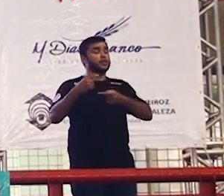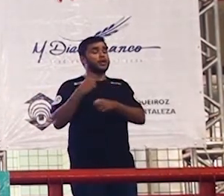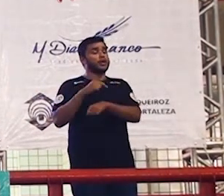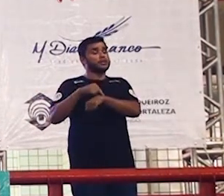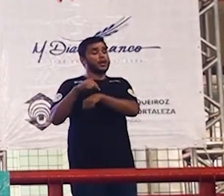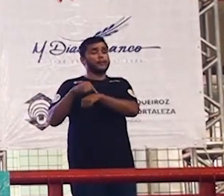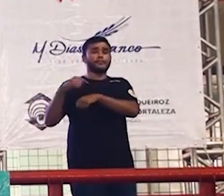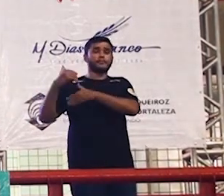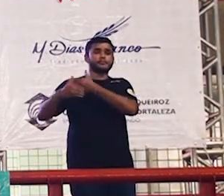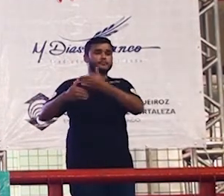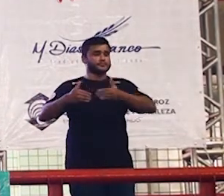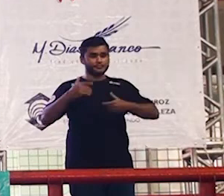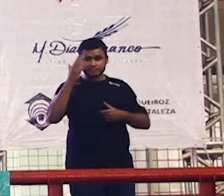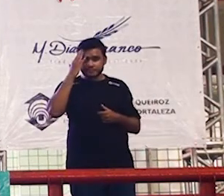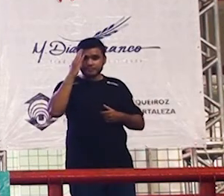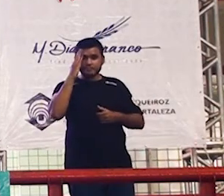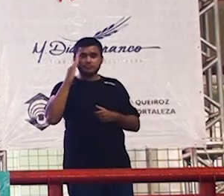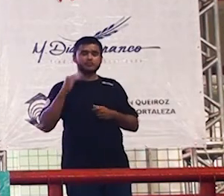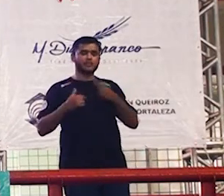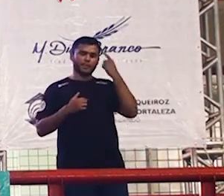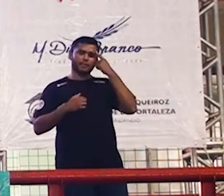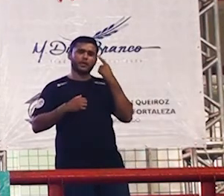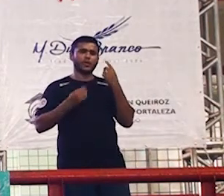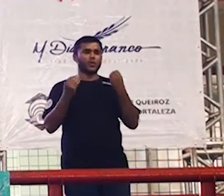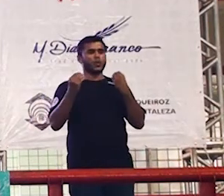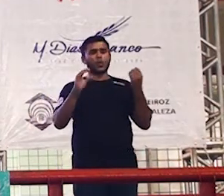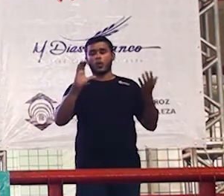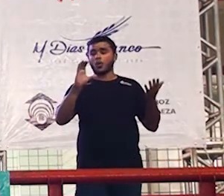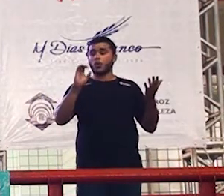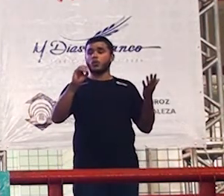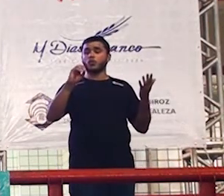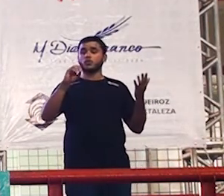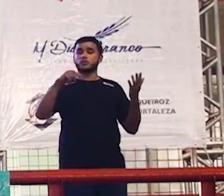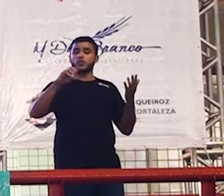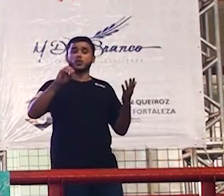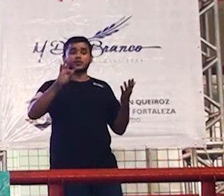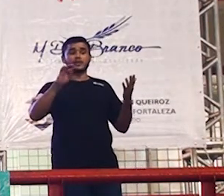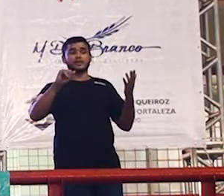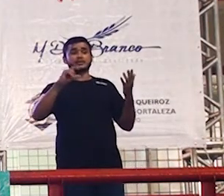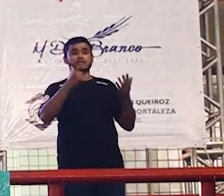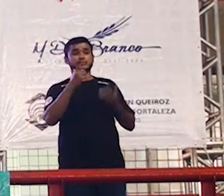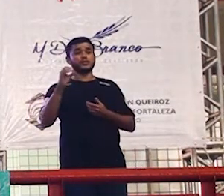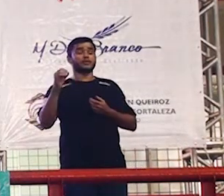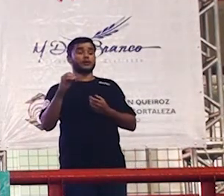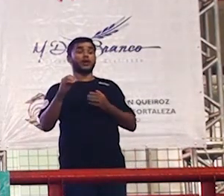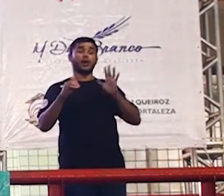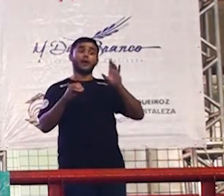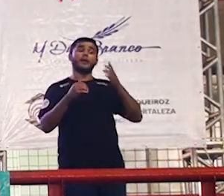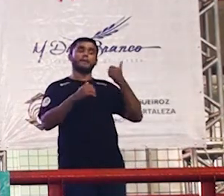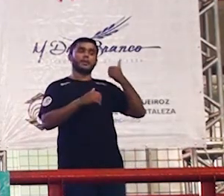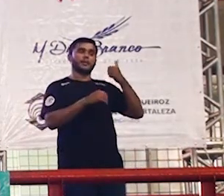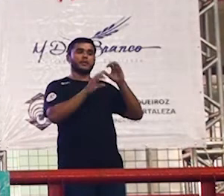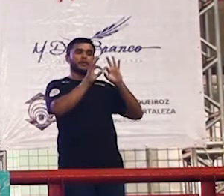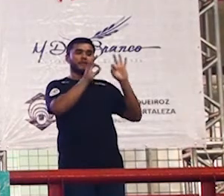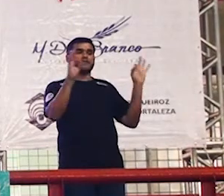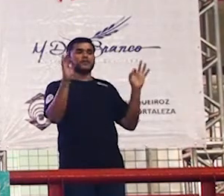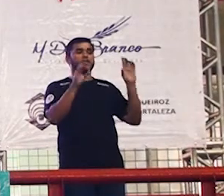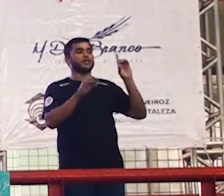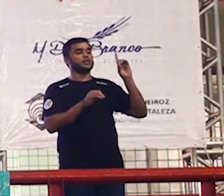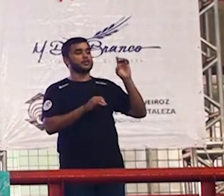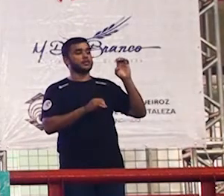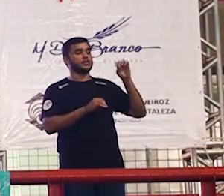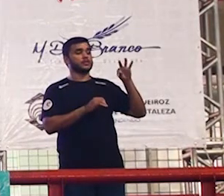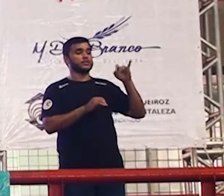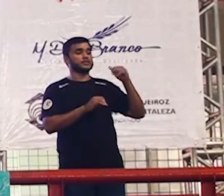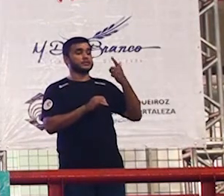tempo. Você percebe que ele está começando a mergulhar na conotação? A primeira frase é denotativa. Cada lavadeira